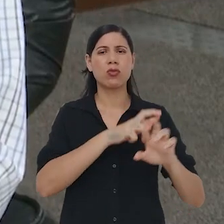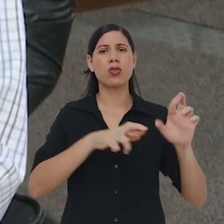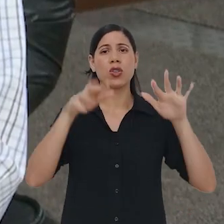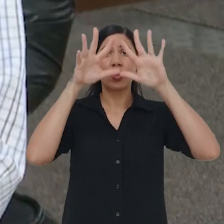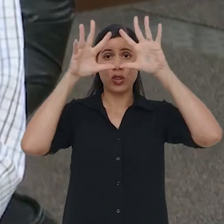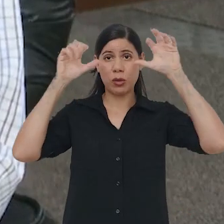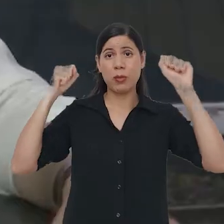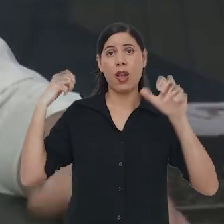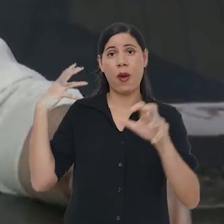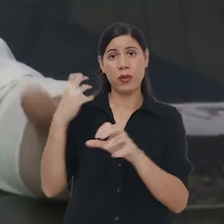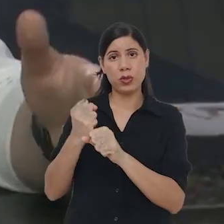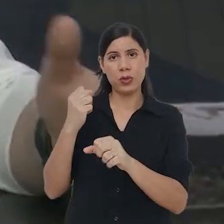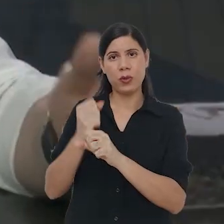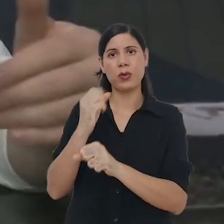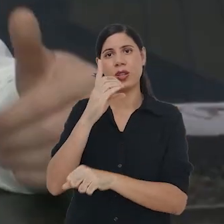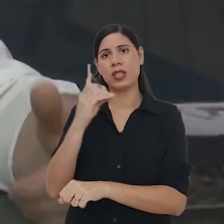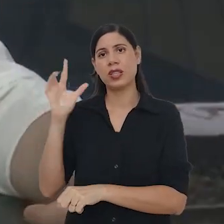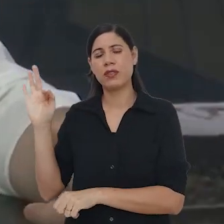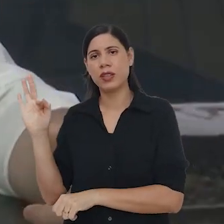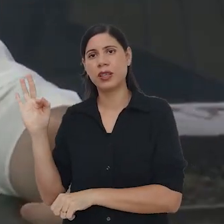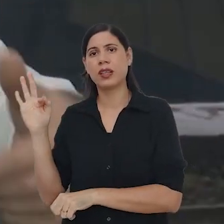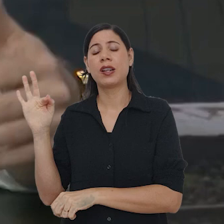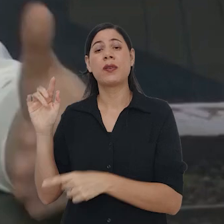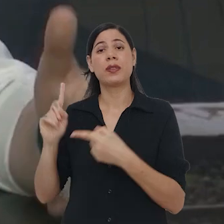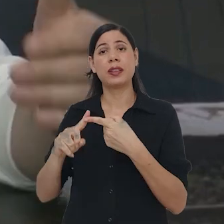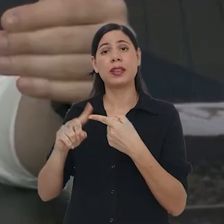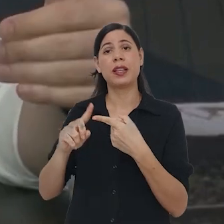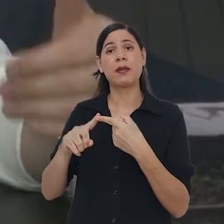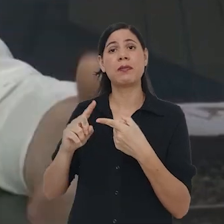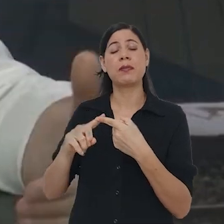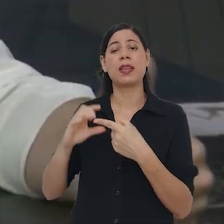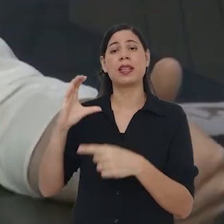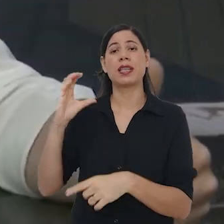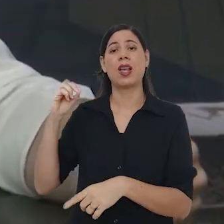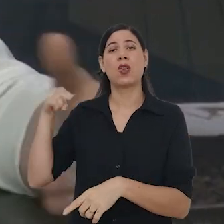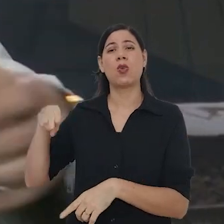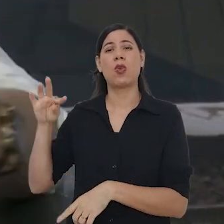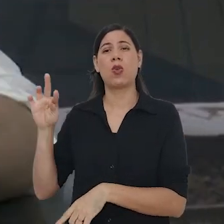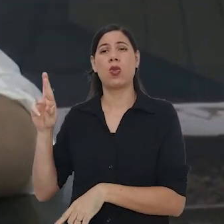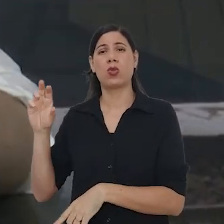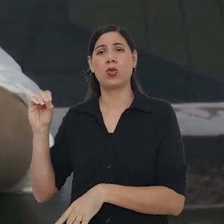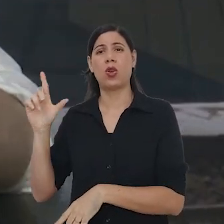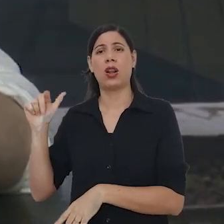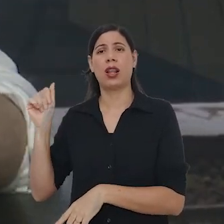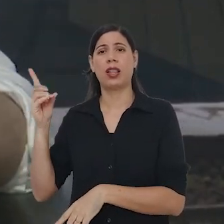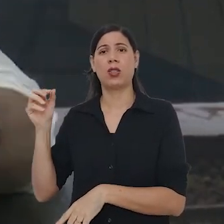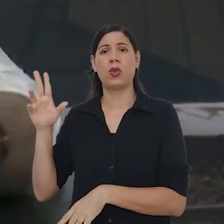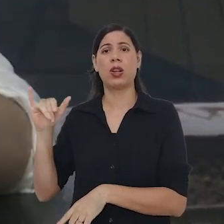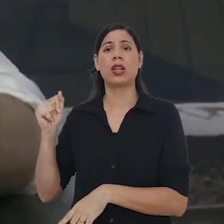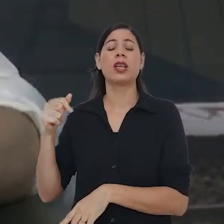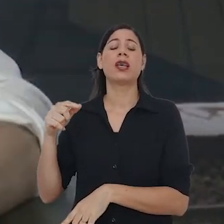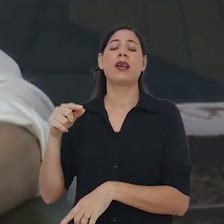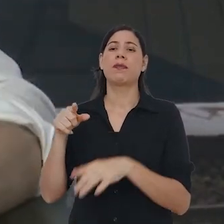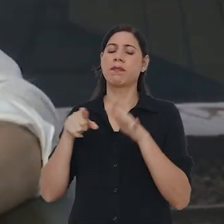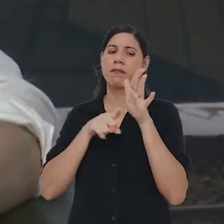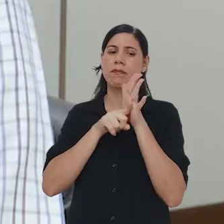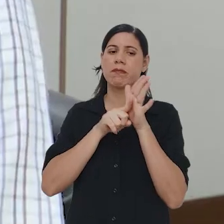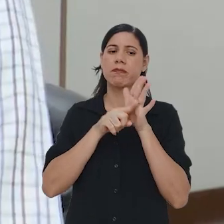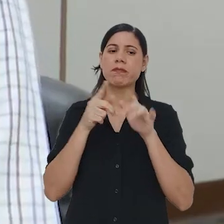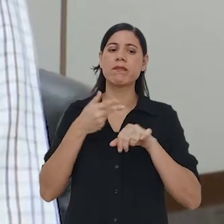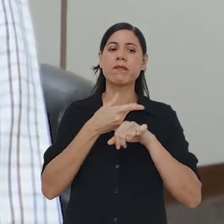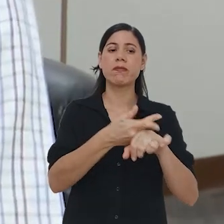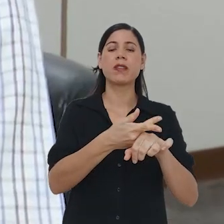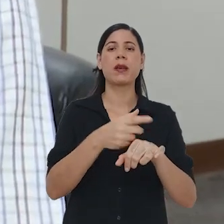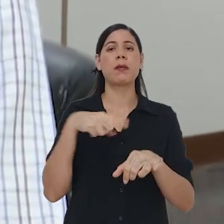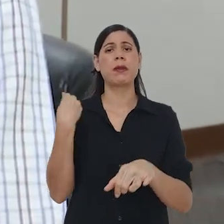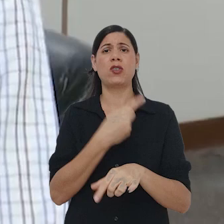do Distrito Federal. A Controladoria Geral do Distrito Federal também faz visitas constantes, inclusive para a gente aprimorar os nossos processos. Há